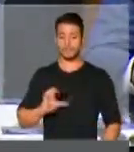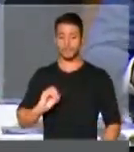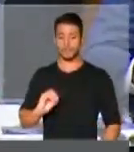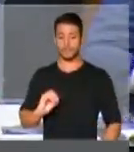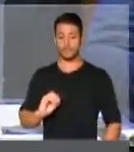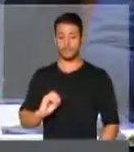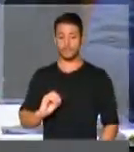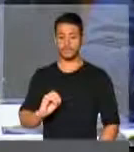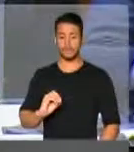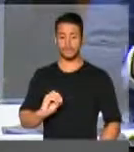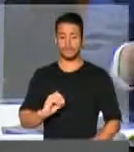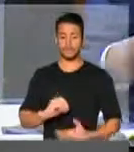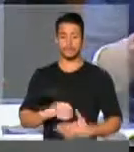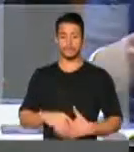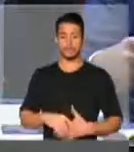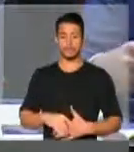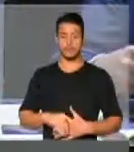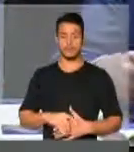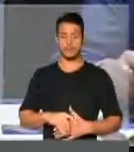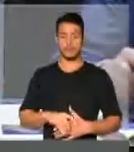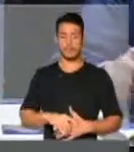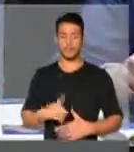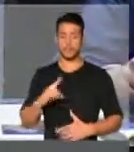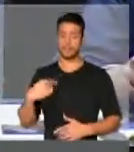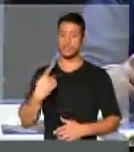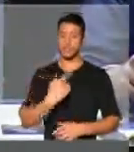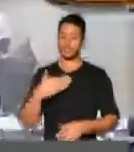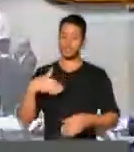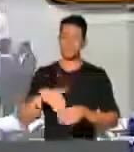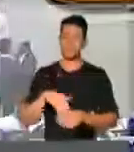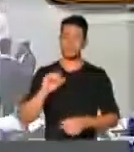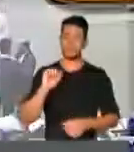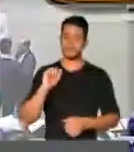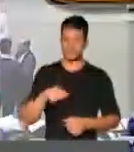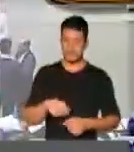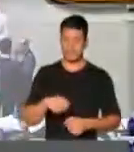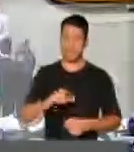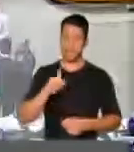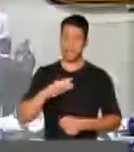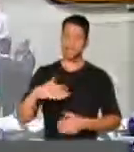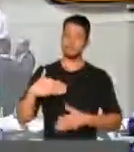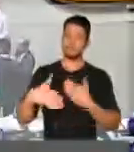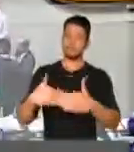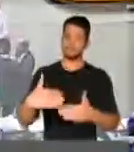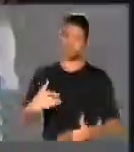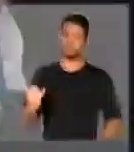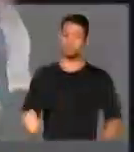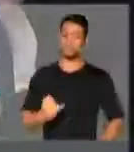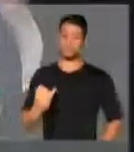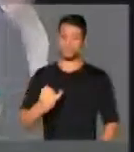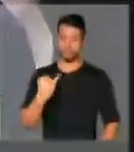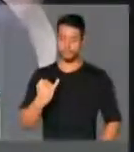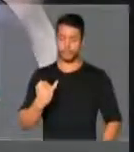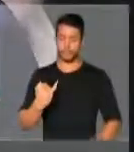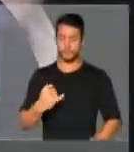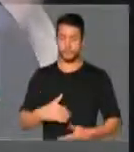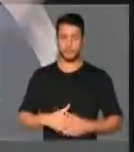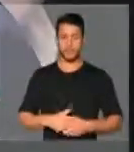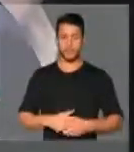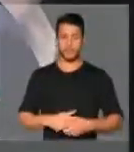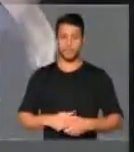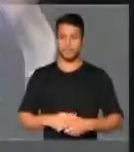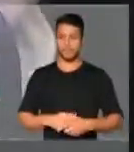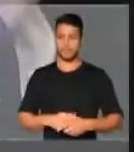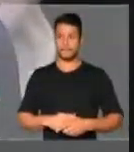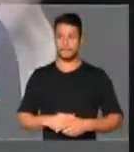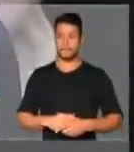oposição. Oposição, senhora presidente. Nós encaminhamos votos, sim, é um avanço, é importante, é uma luta não